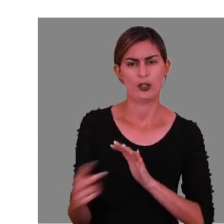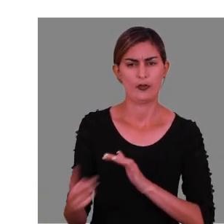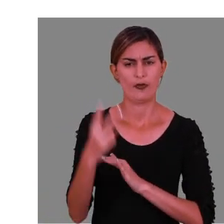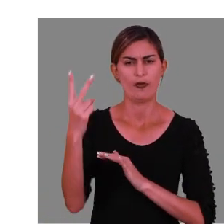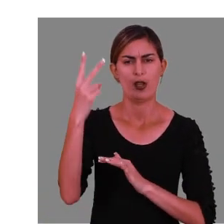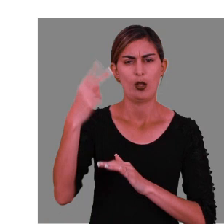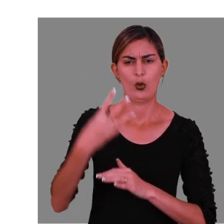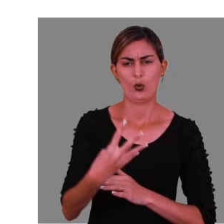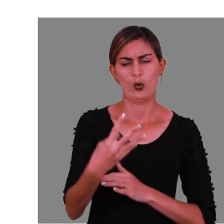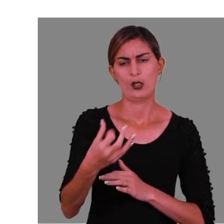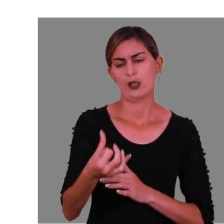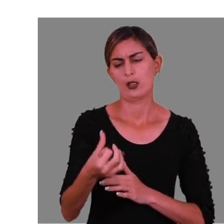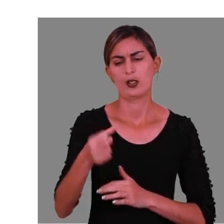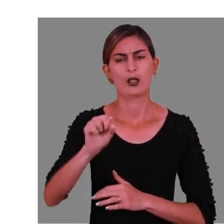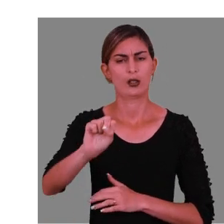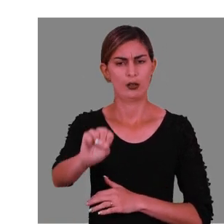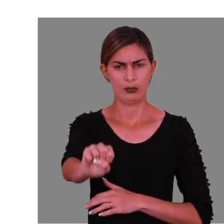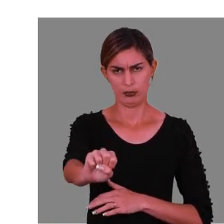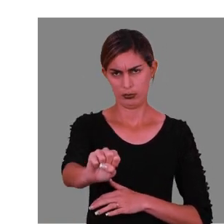ao valor de